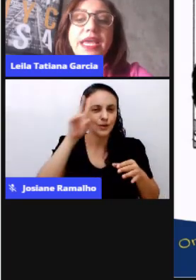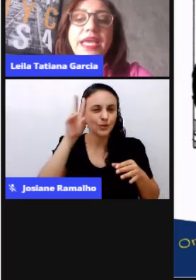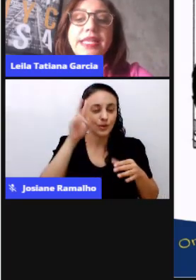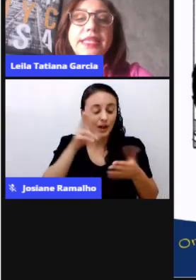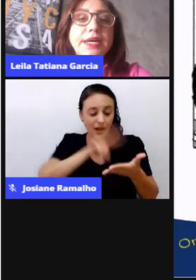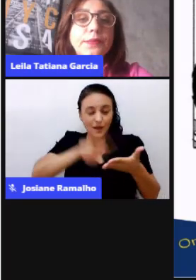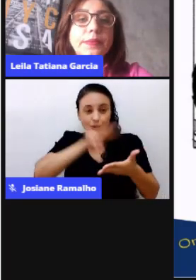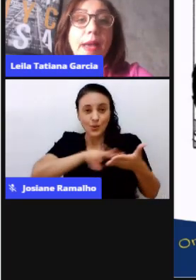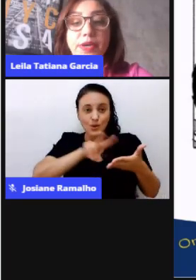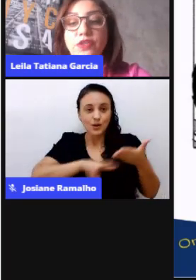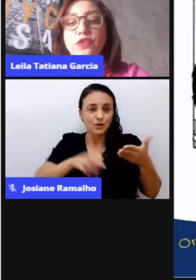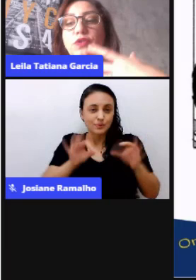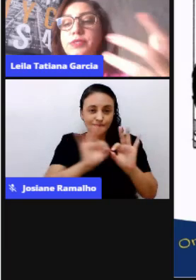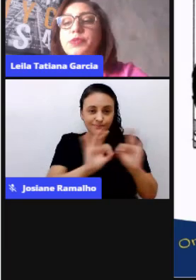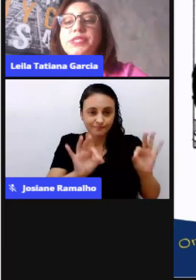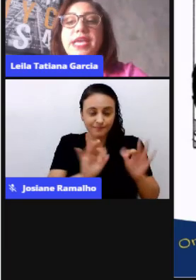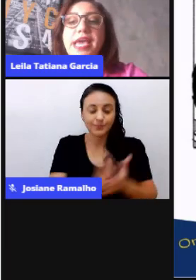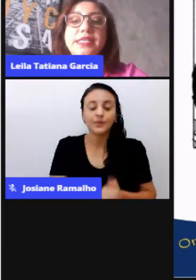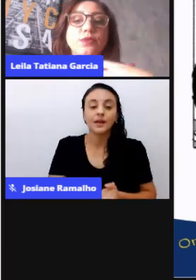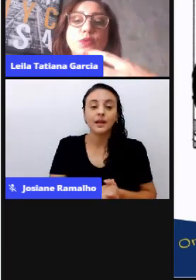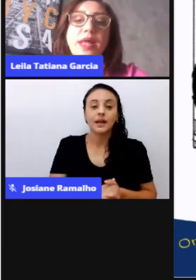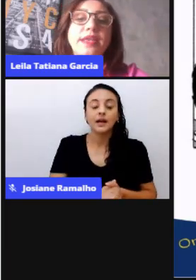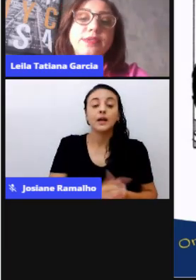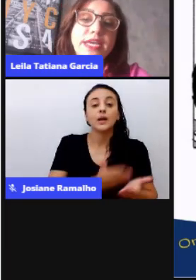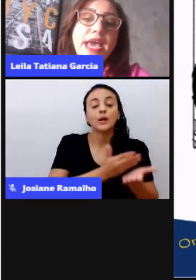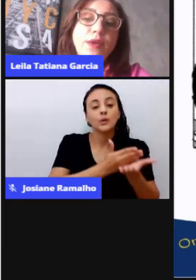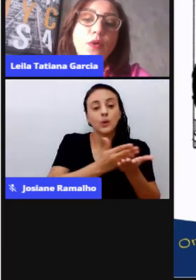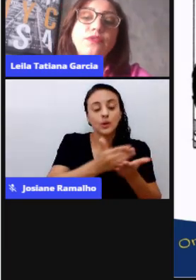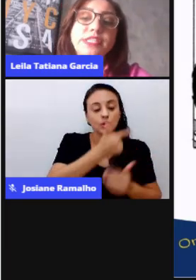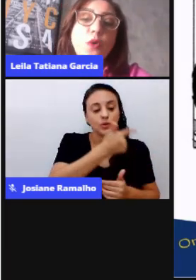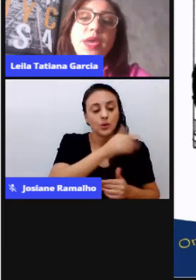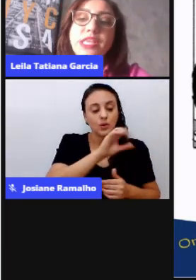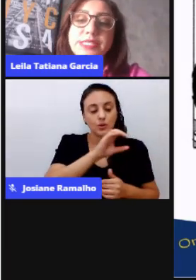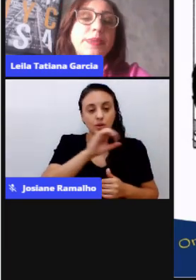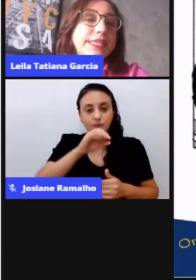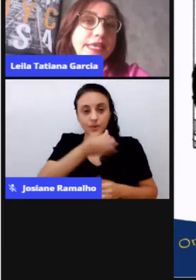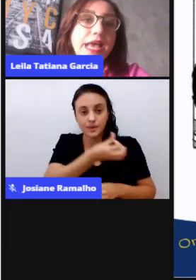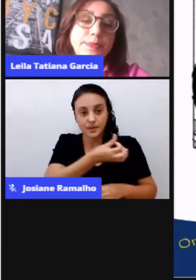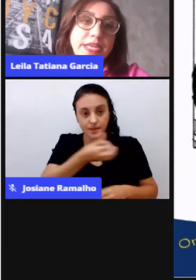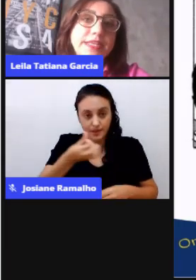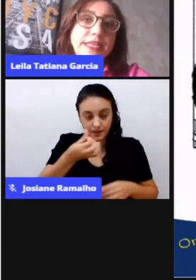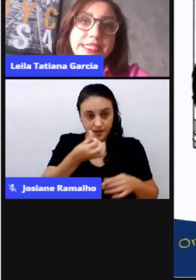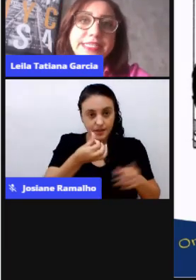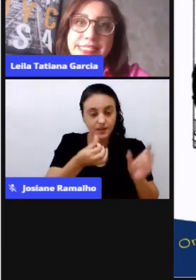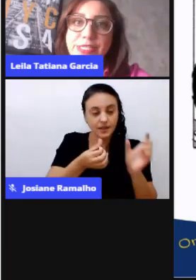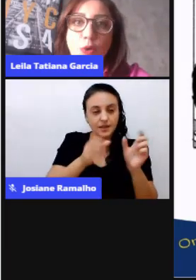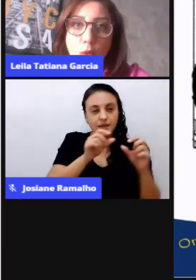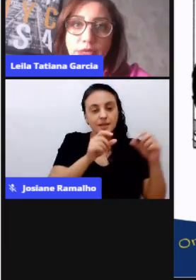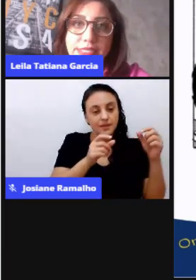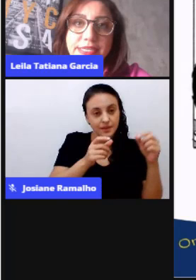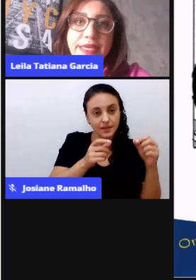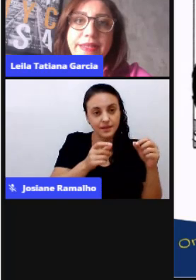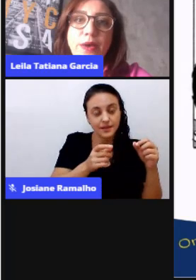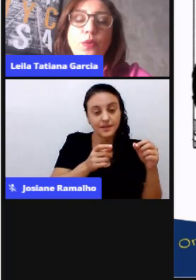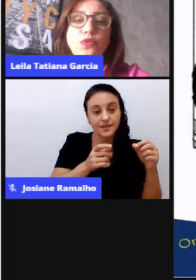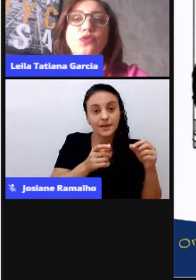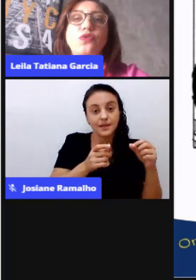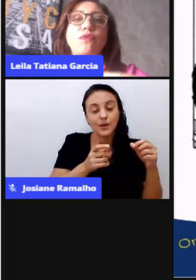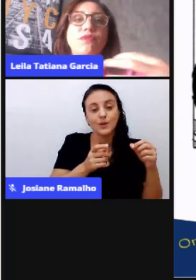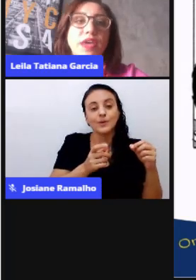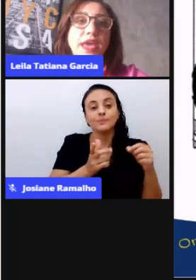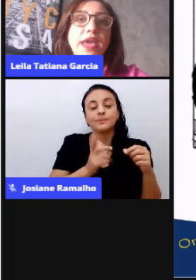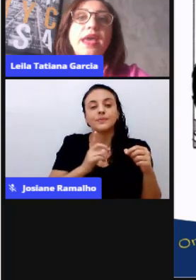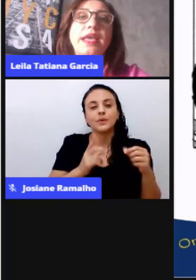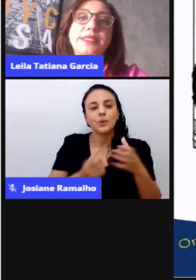Ok? Então, a partir de 2006, os quadrinhos ganharam oficialmente as prateleiras das escolas. Né? Hoje